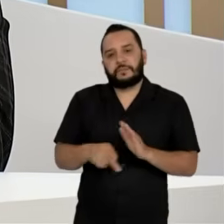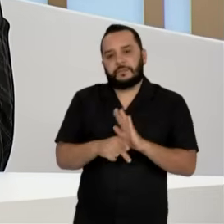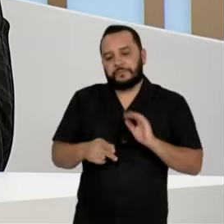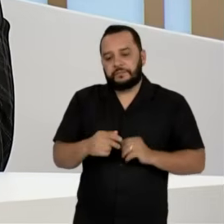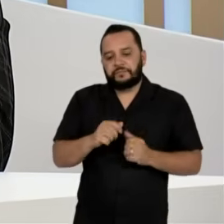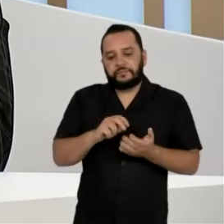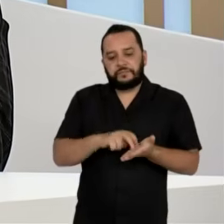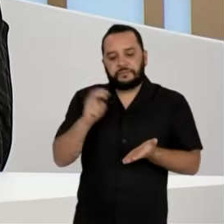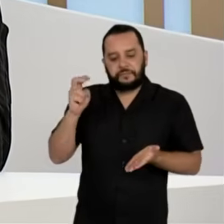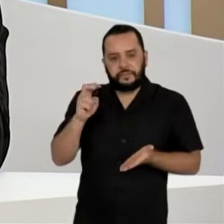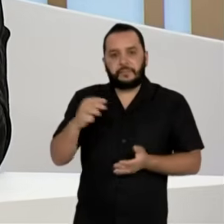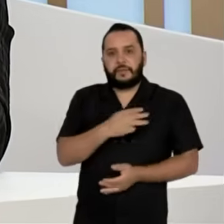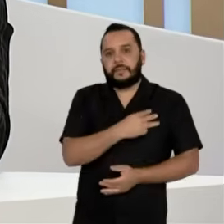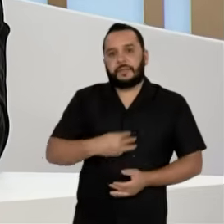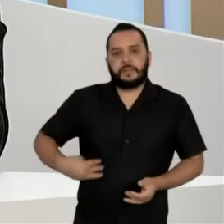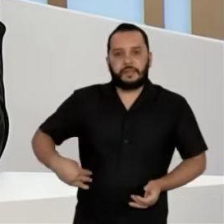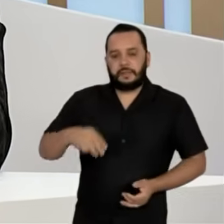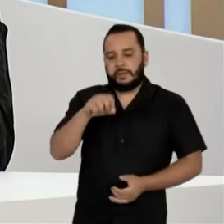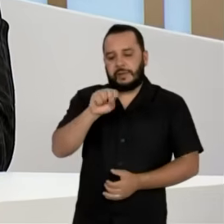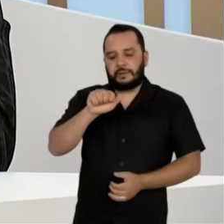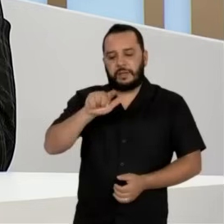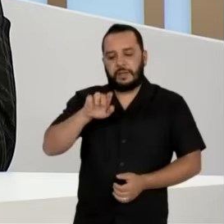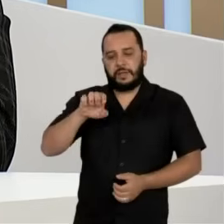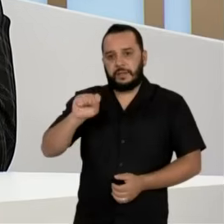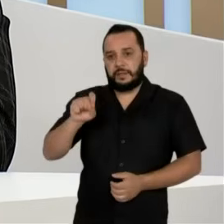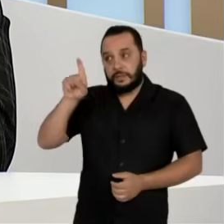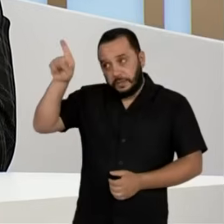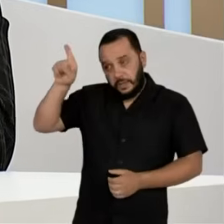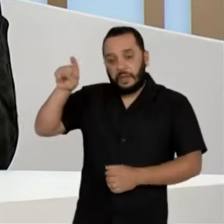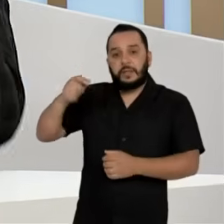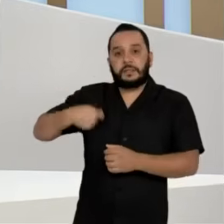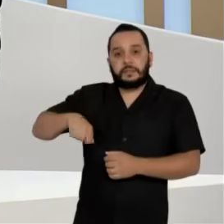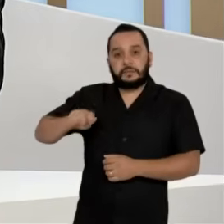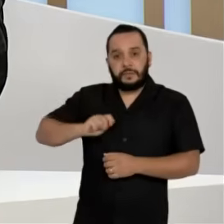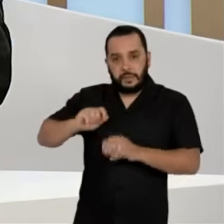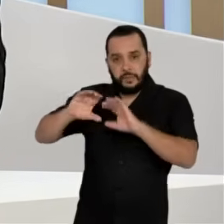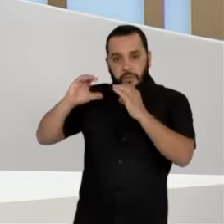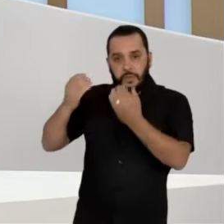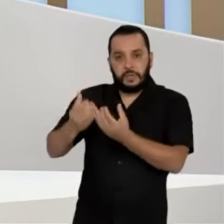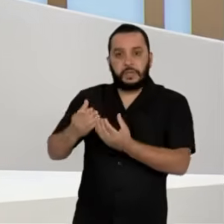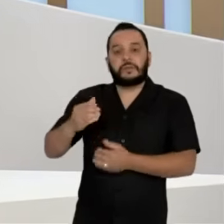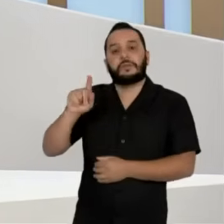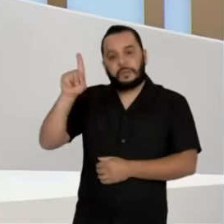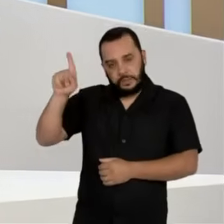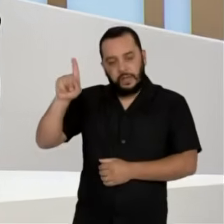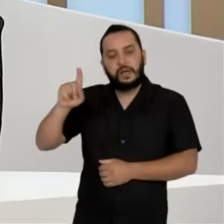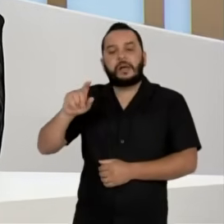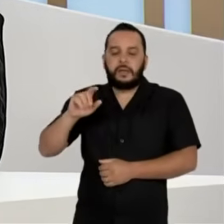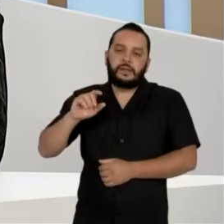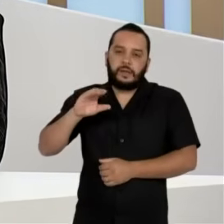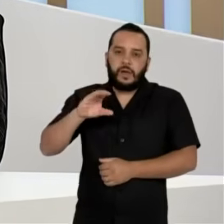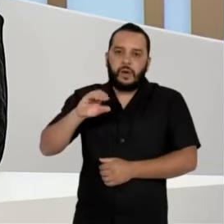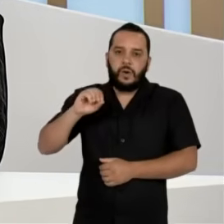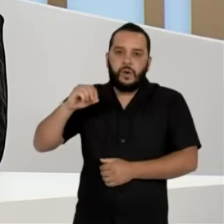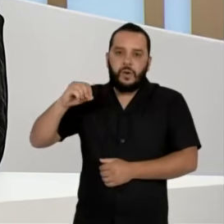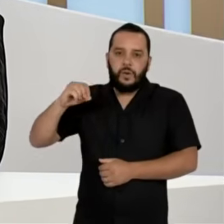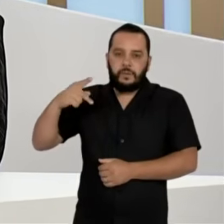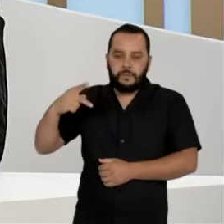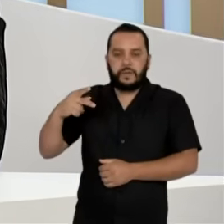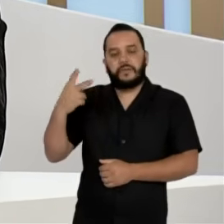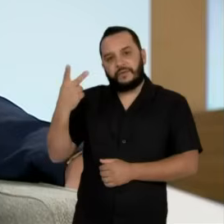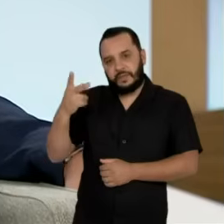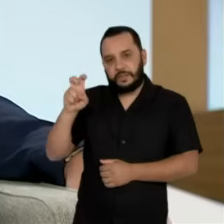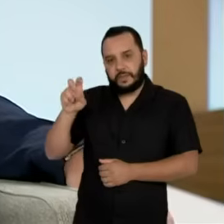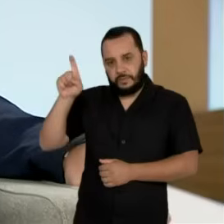participou de um encontro na Espanha, na COP, onde ele esteve com o Caetano Scanavino, seu irmão,